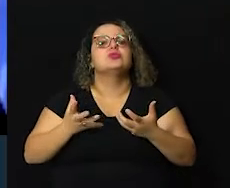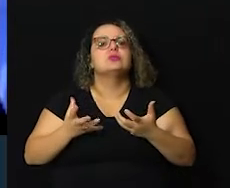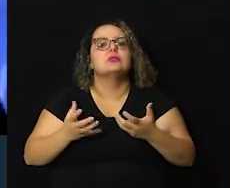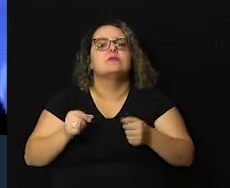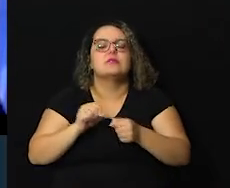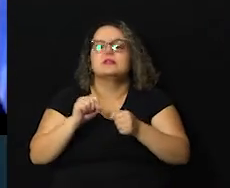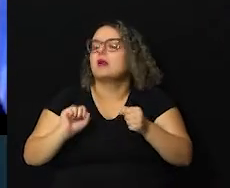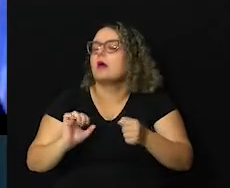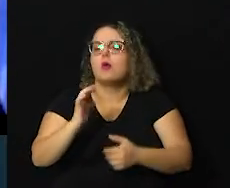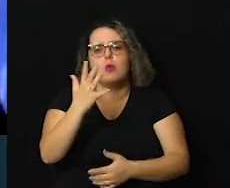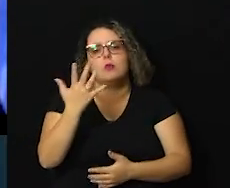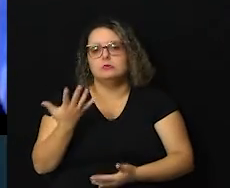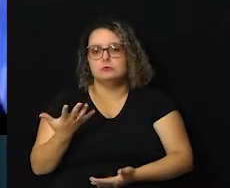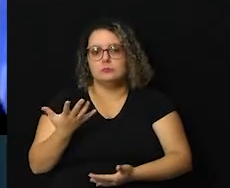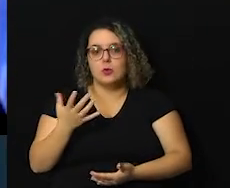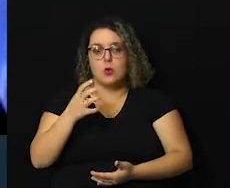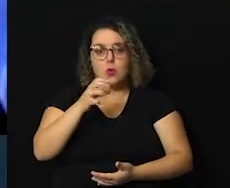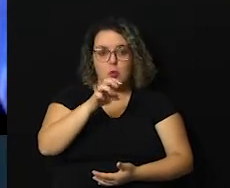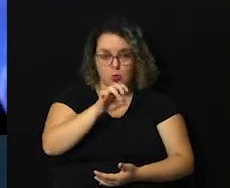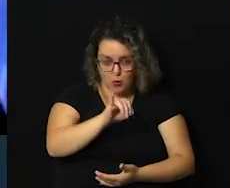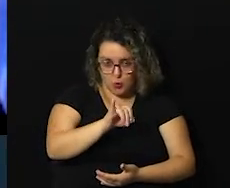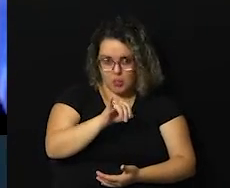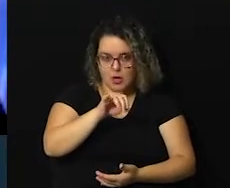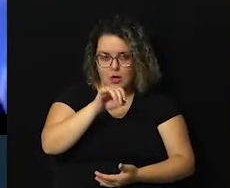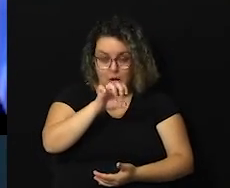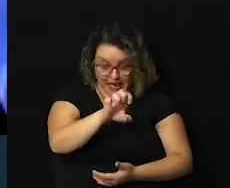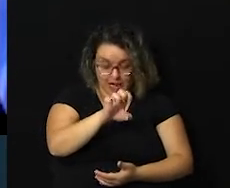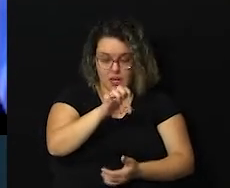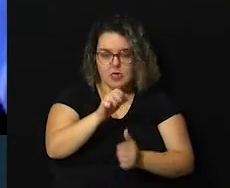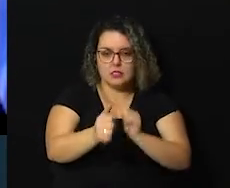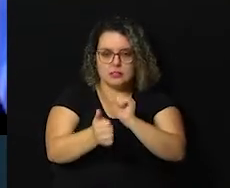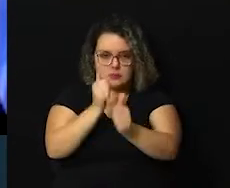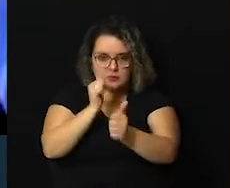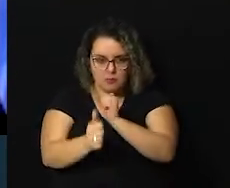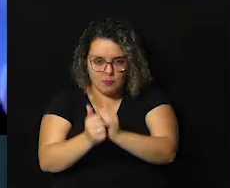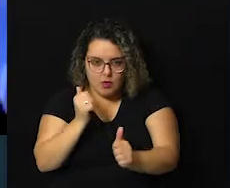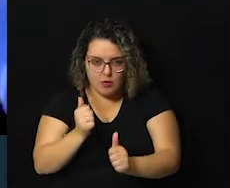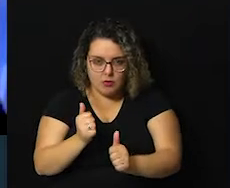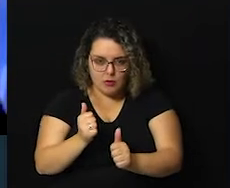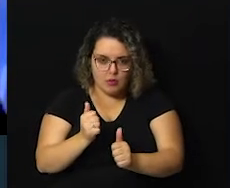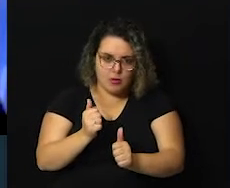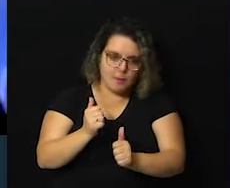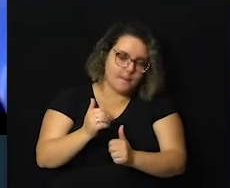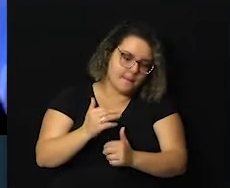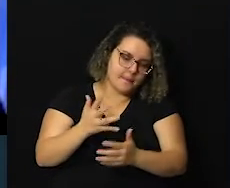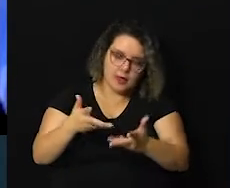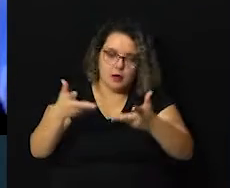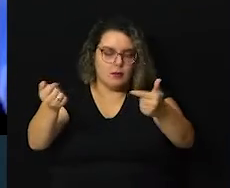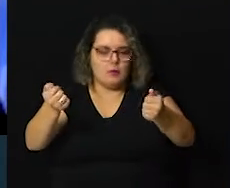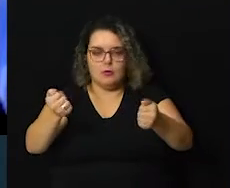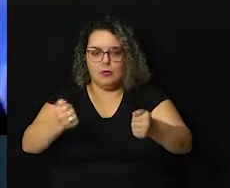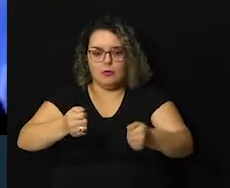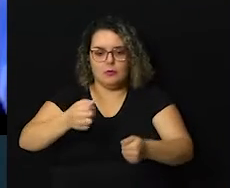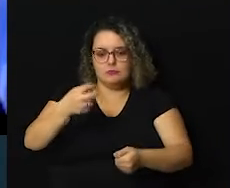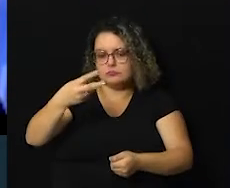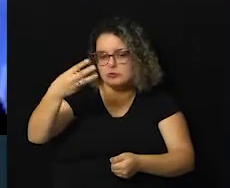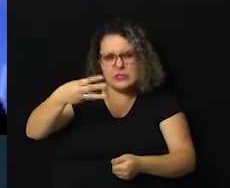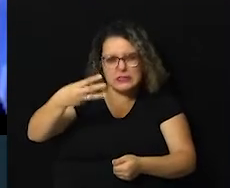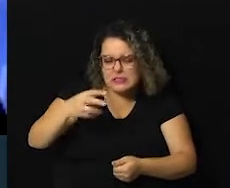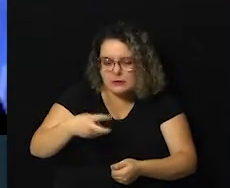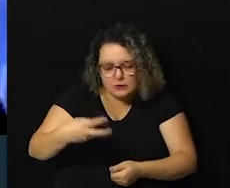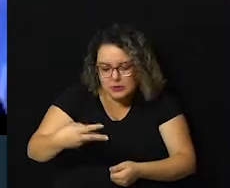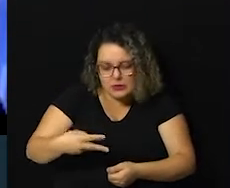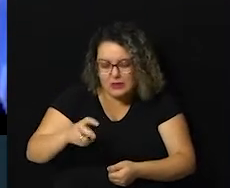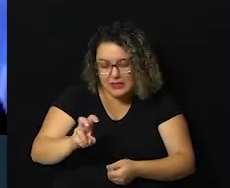acontecer o esporte já é um dos fenômenos o esportes do Brasil já é um dos fenômenos em todo mundo a gente é top 3 top 5 em